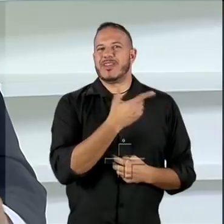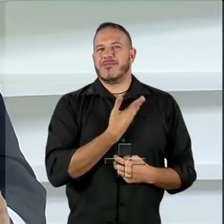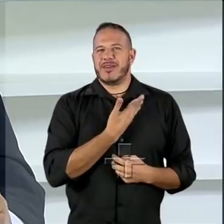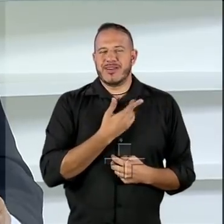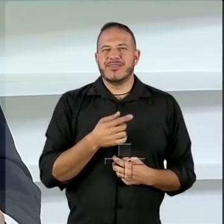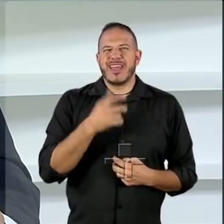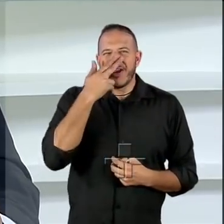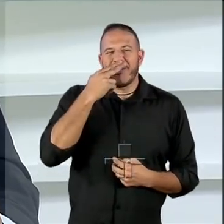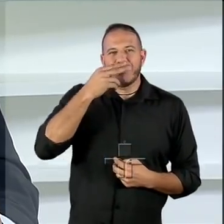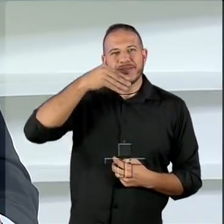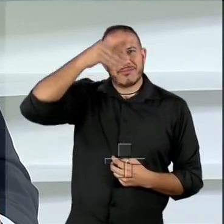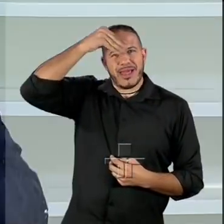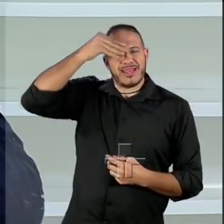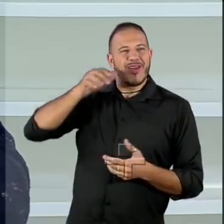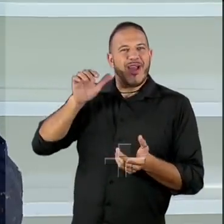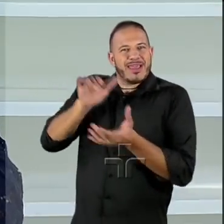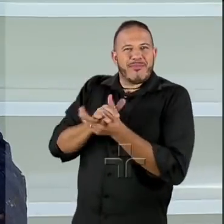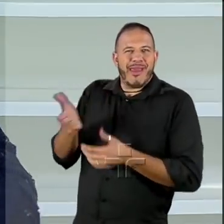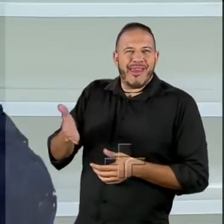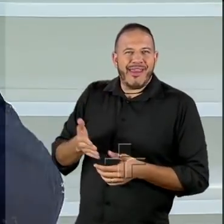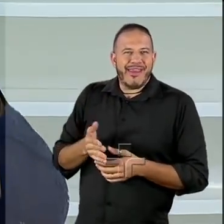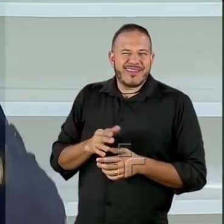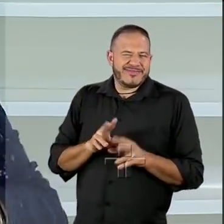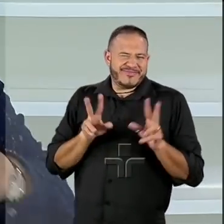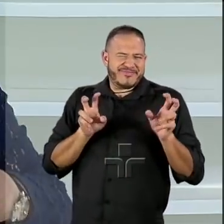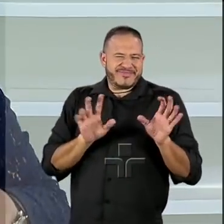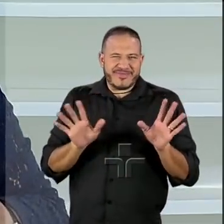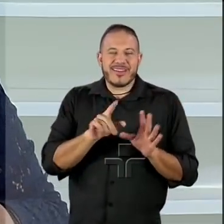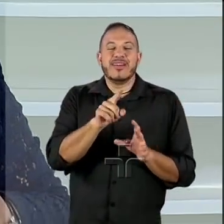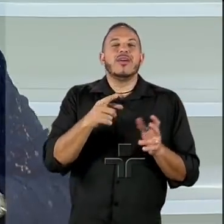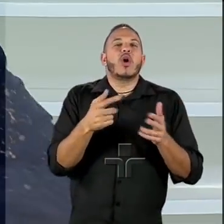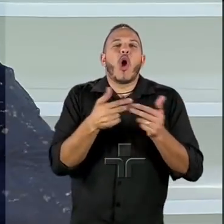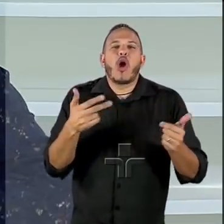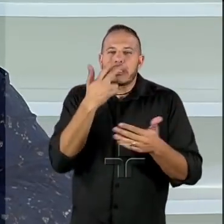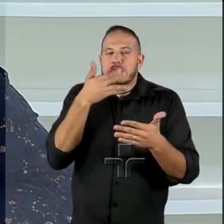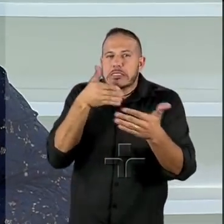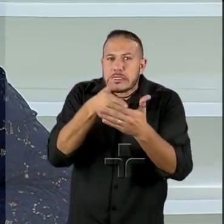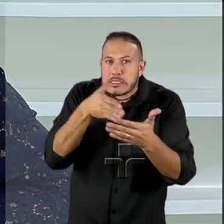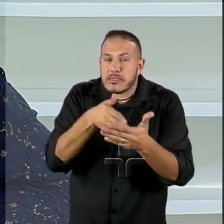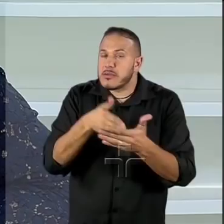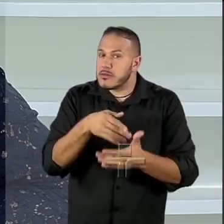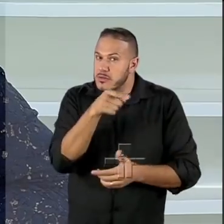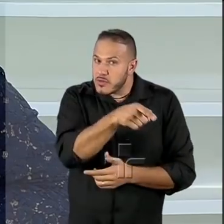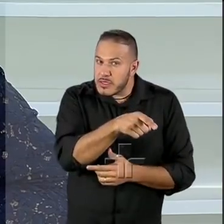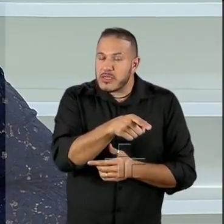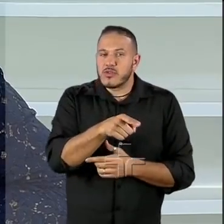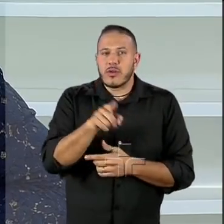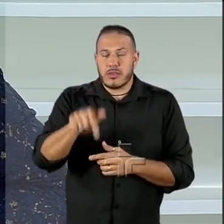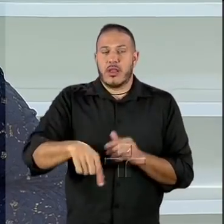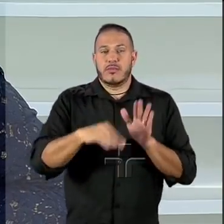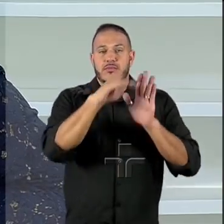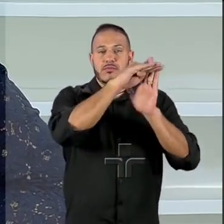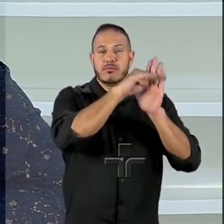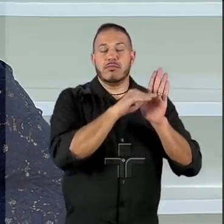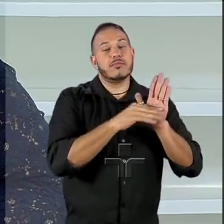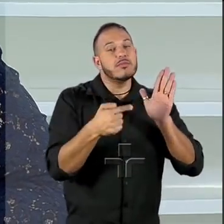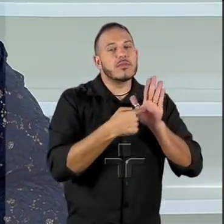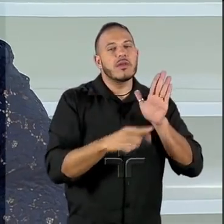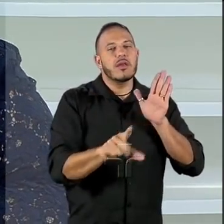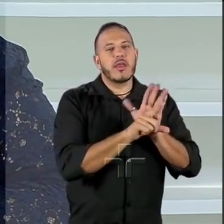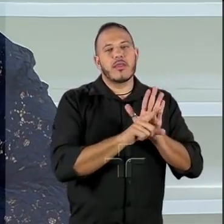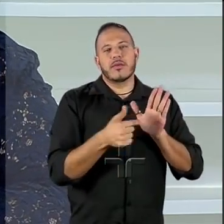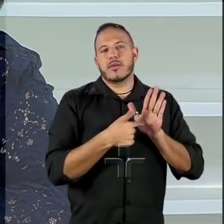de casamento, por exemplo. As questões de impedimento estão capituladas em lei. São